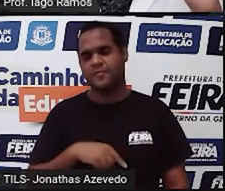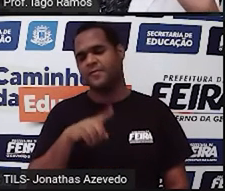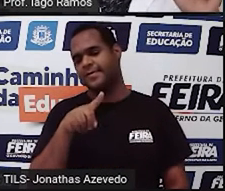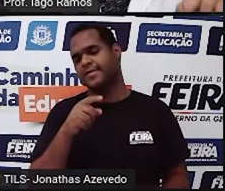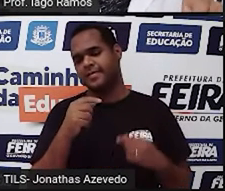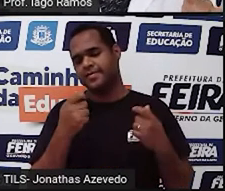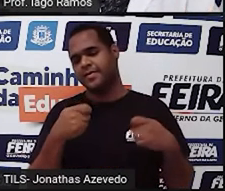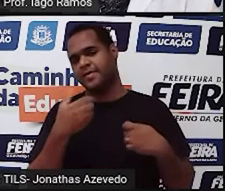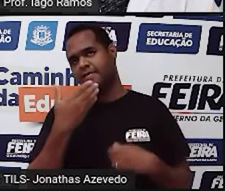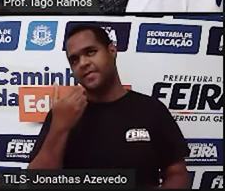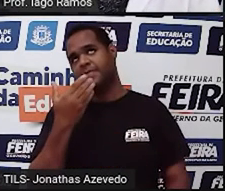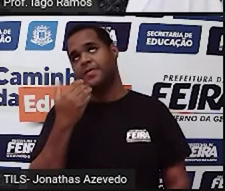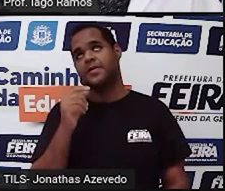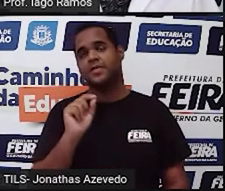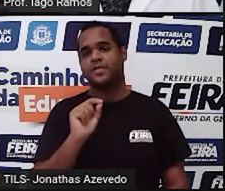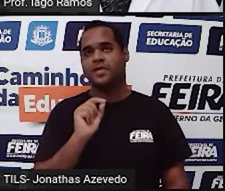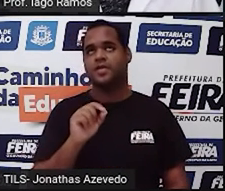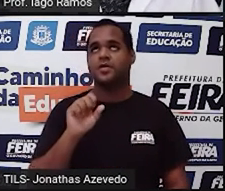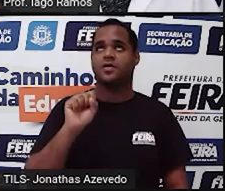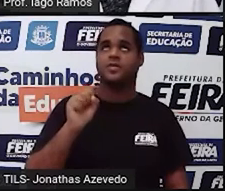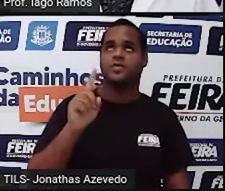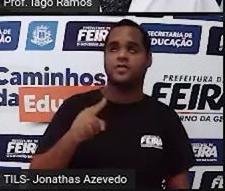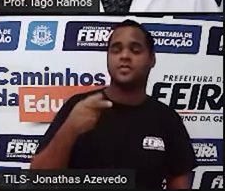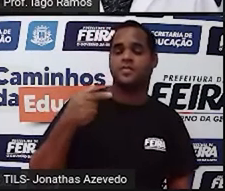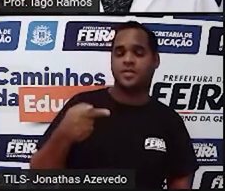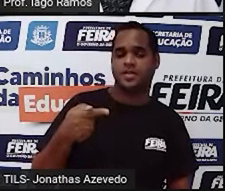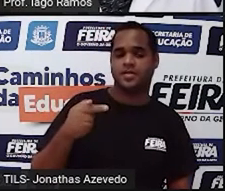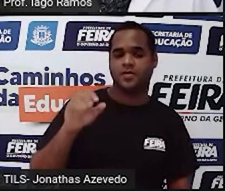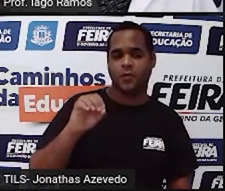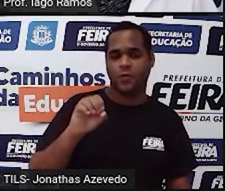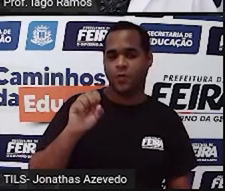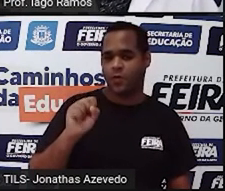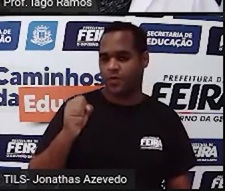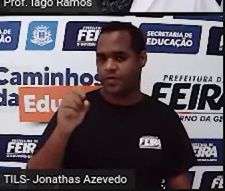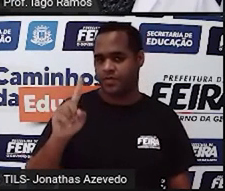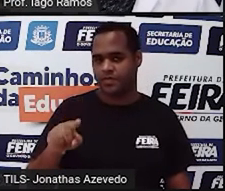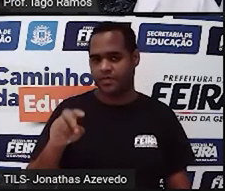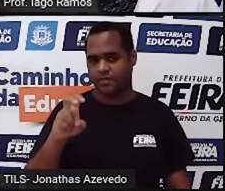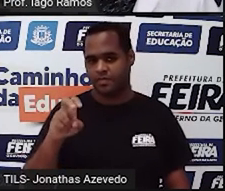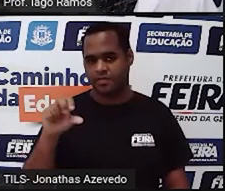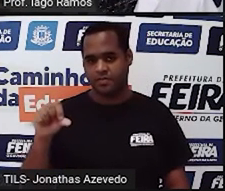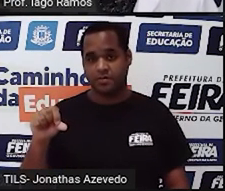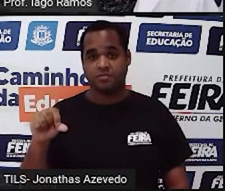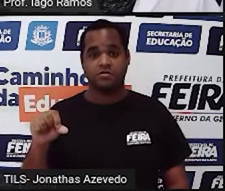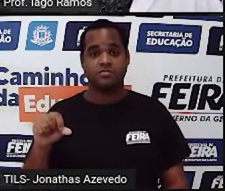preferir e o 8,7 ou 8,59